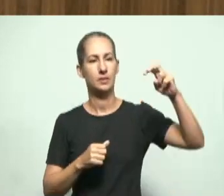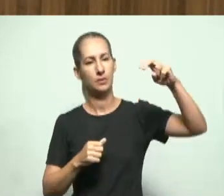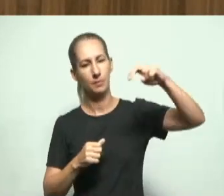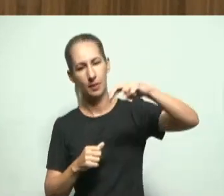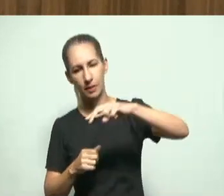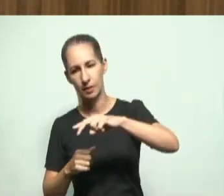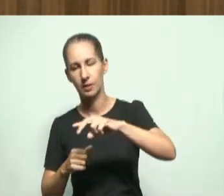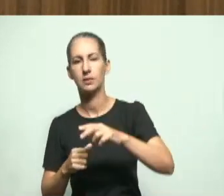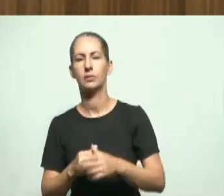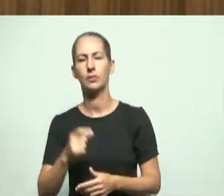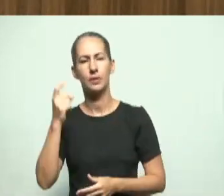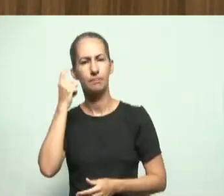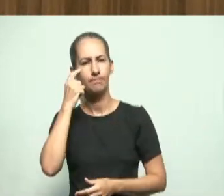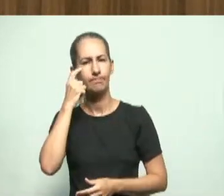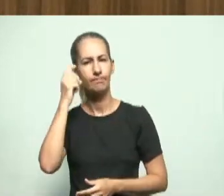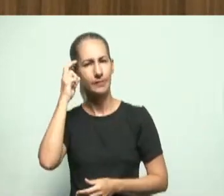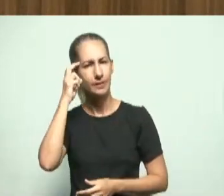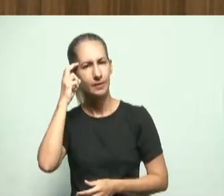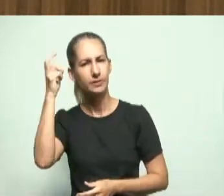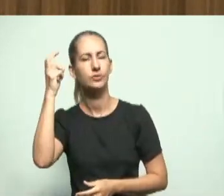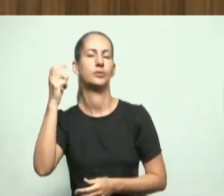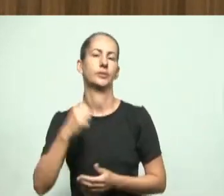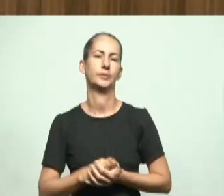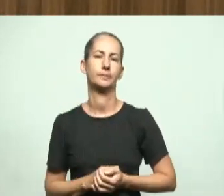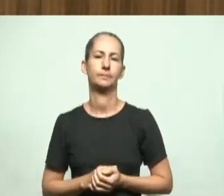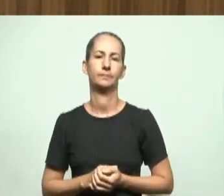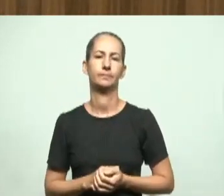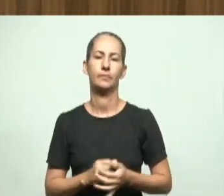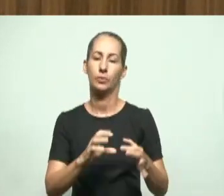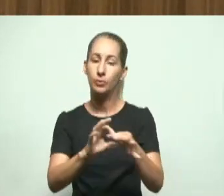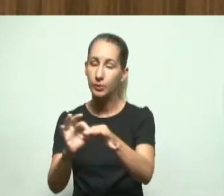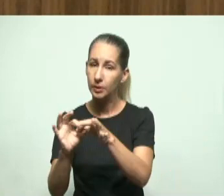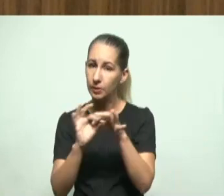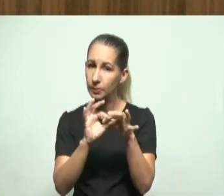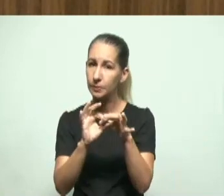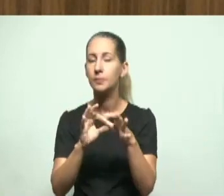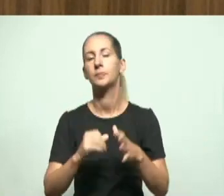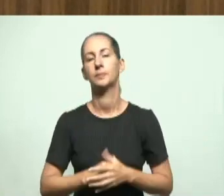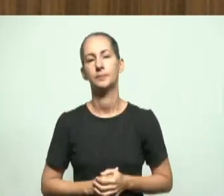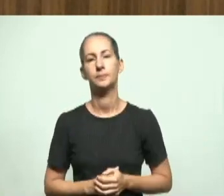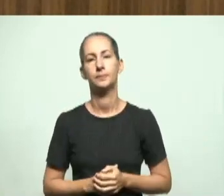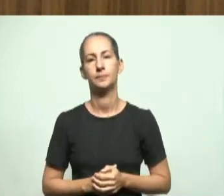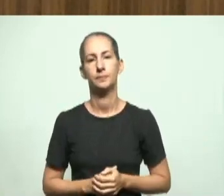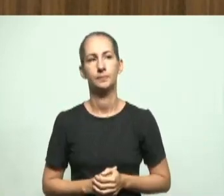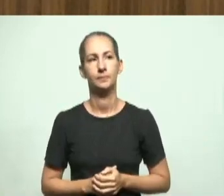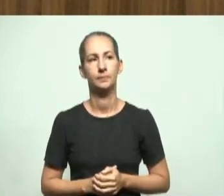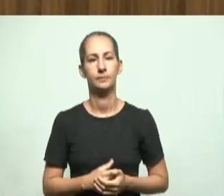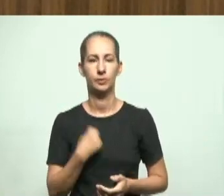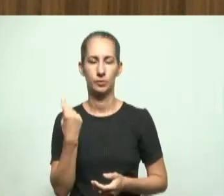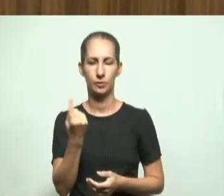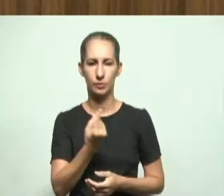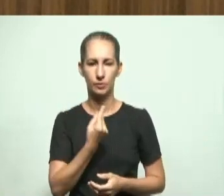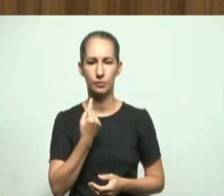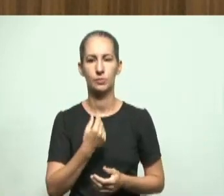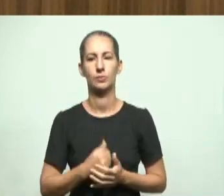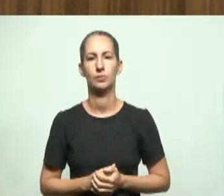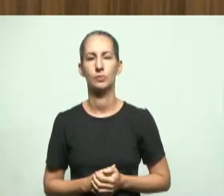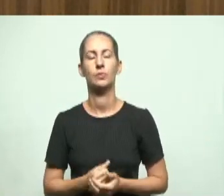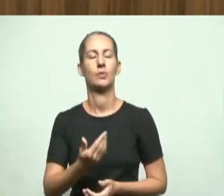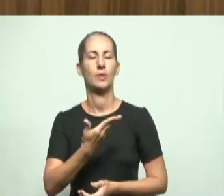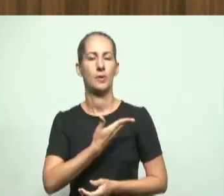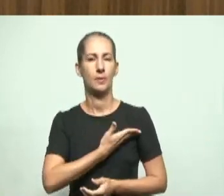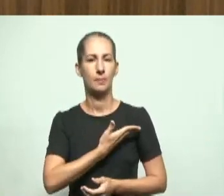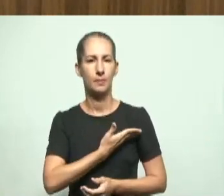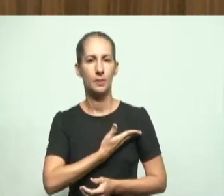foi sensato e fez a parceria com o nosso querido